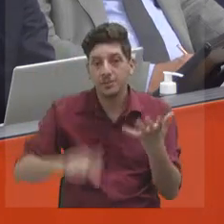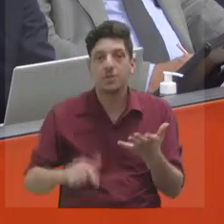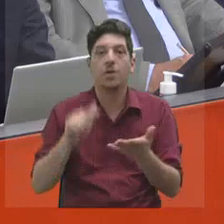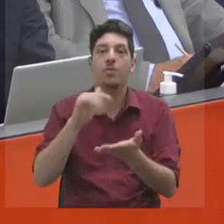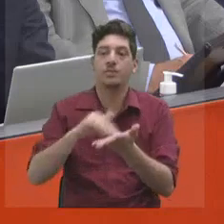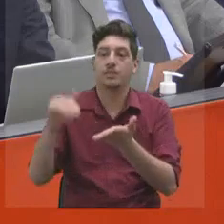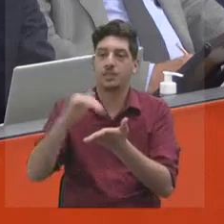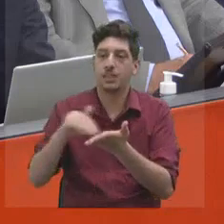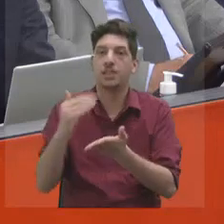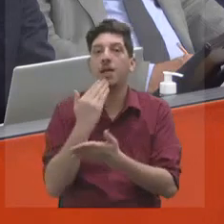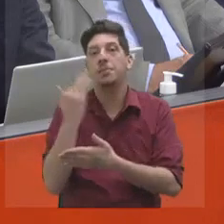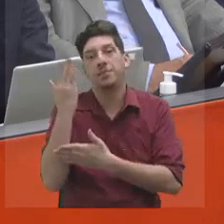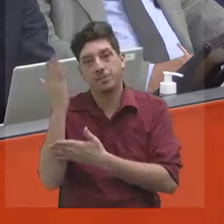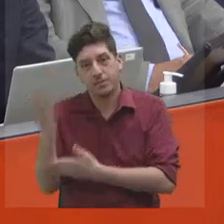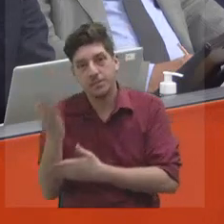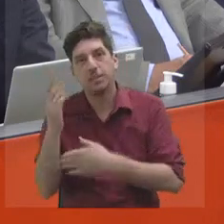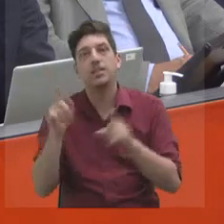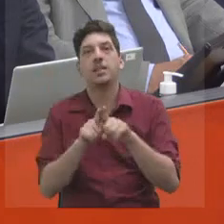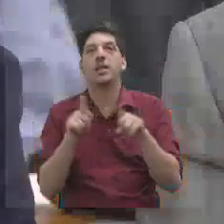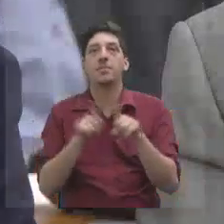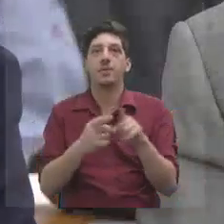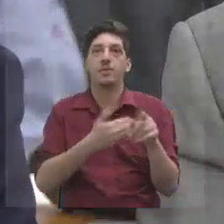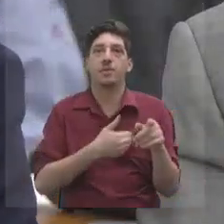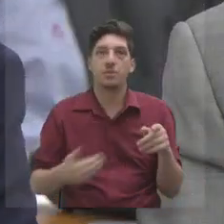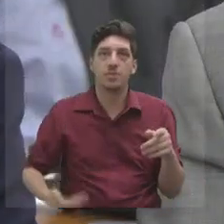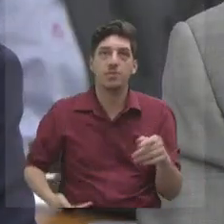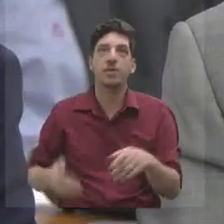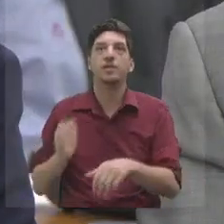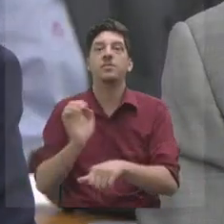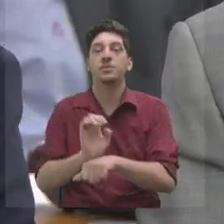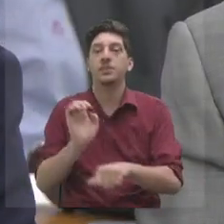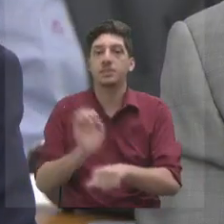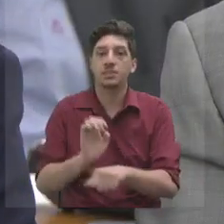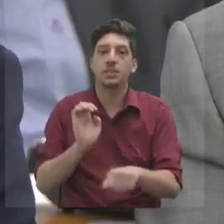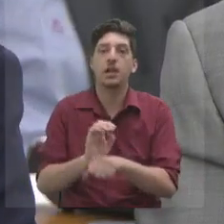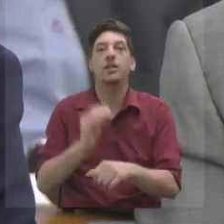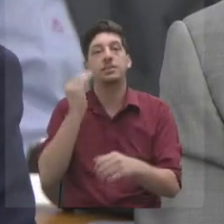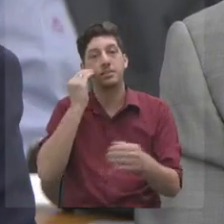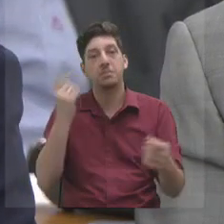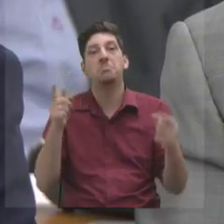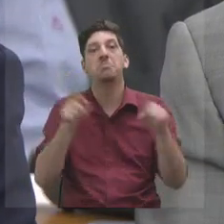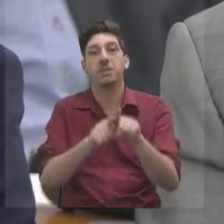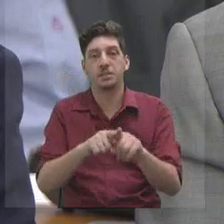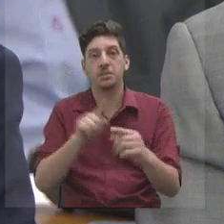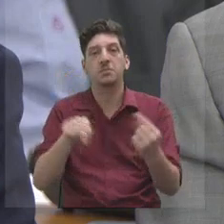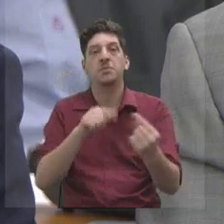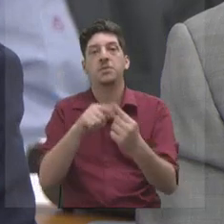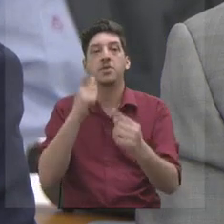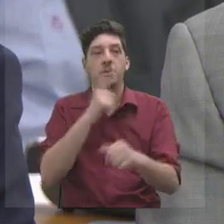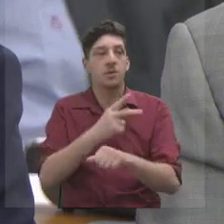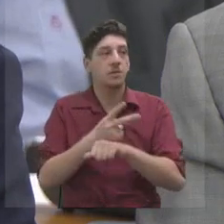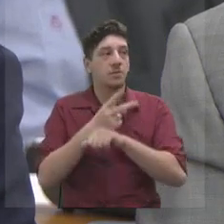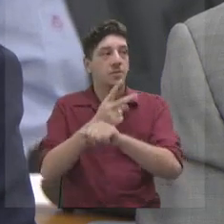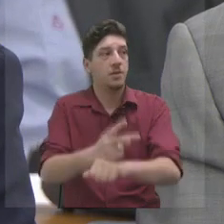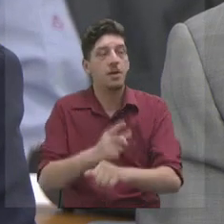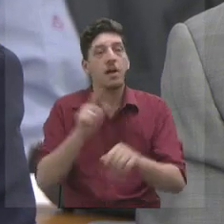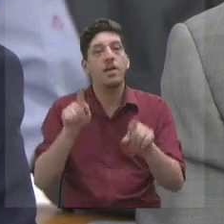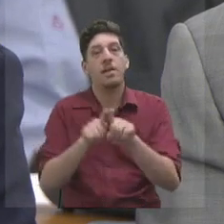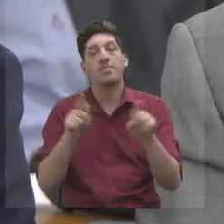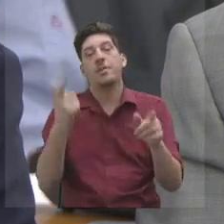pedir a vossa excelência pedir que o governo do estado possa ser parceiro na busca de levar